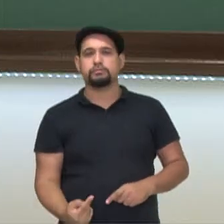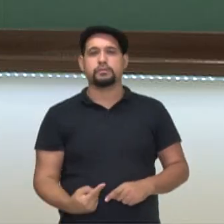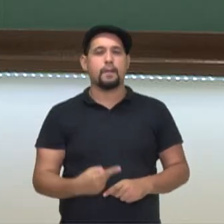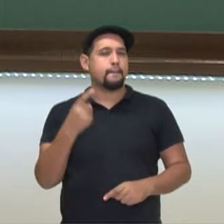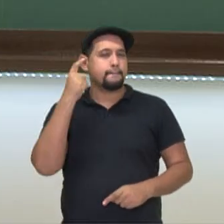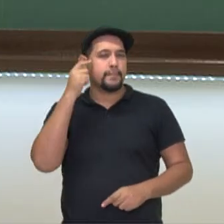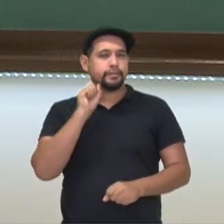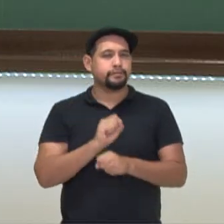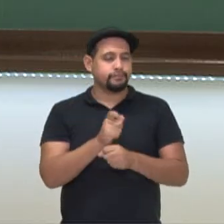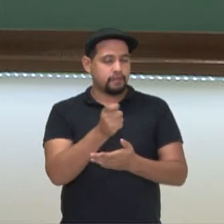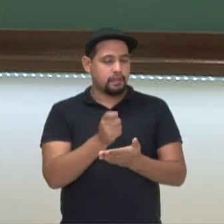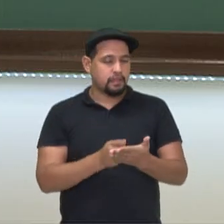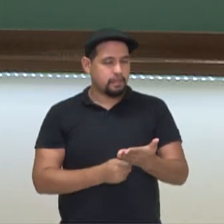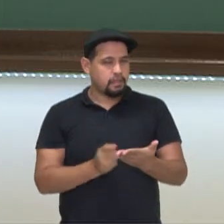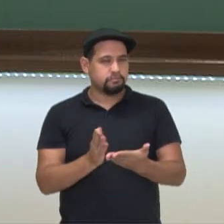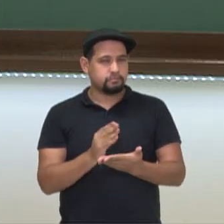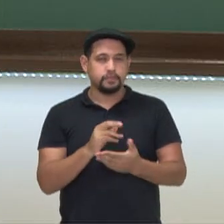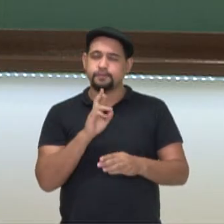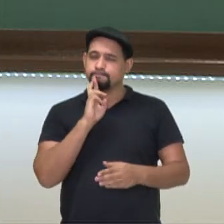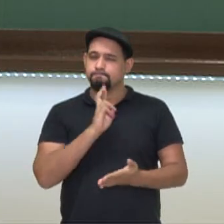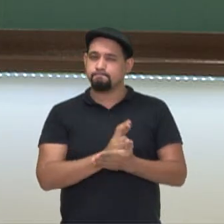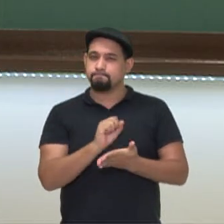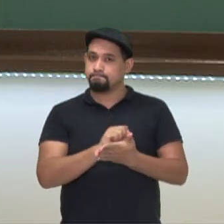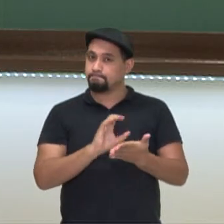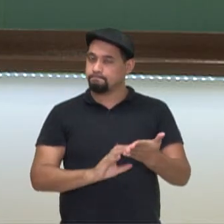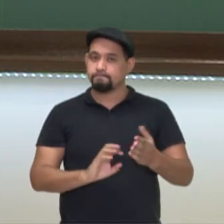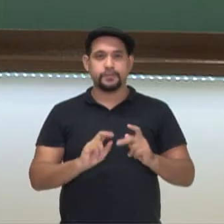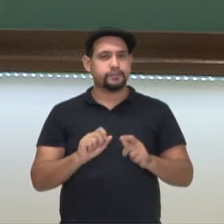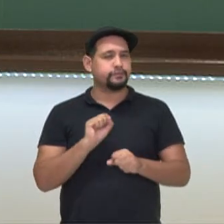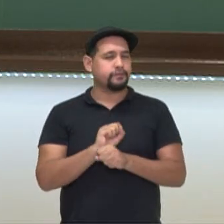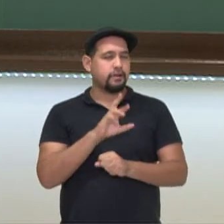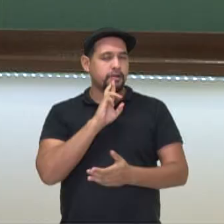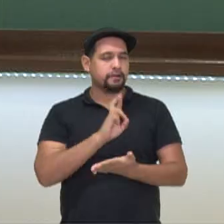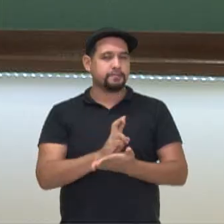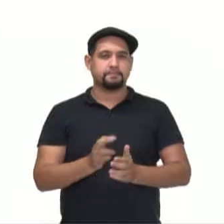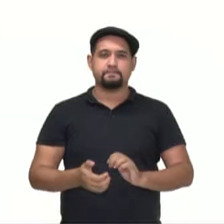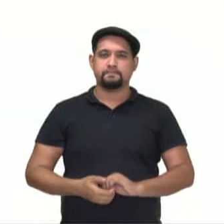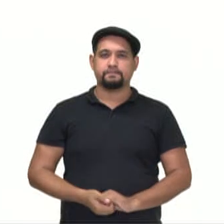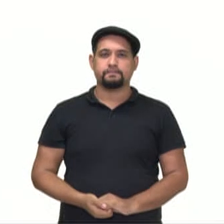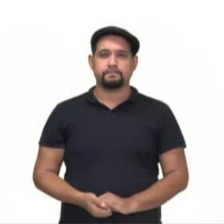você pense um pouquinho, anote o enunciado bonitinho e resolva esse exercício para mim. E eu já volto com a resposta.